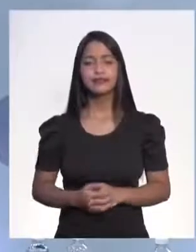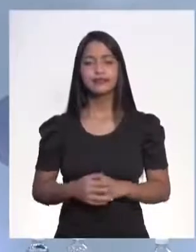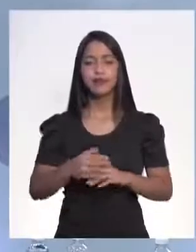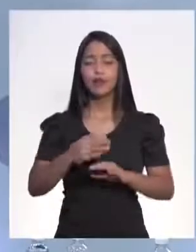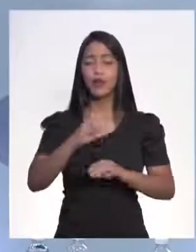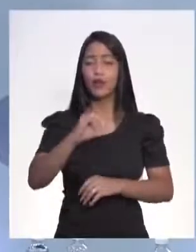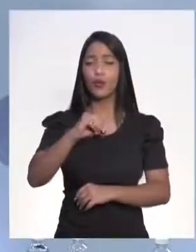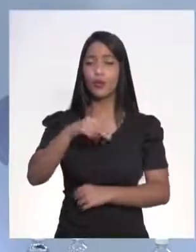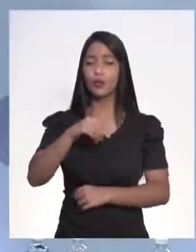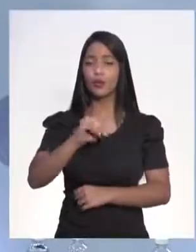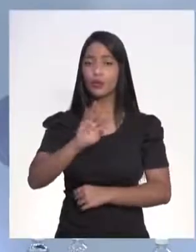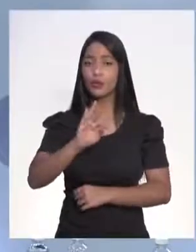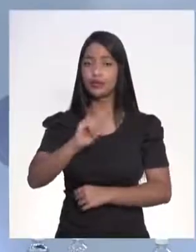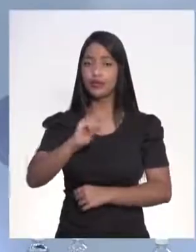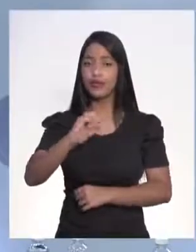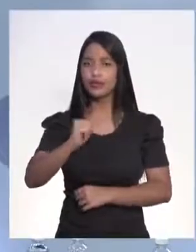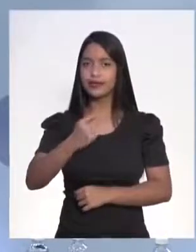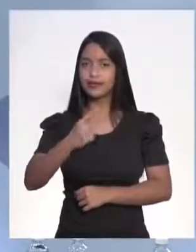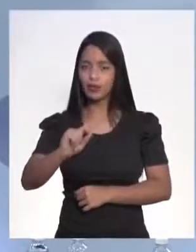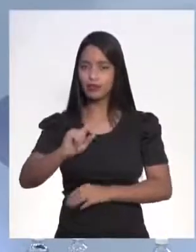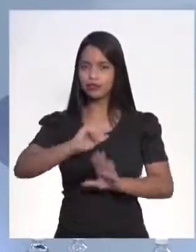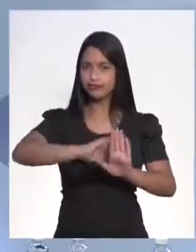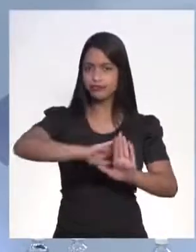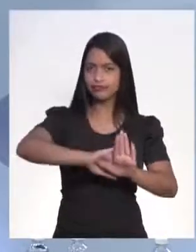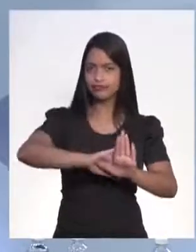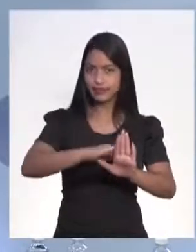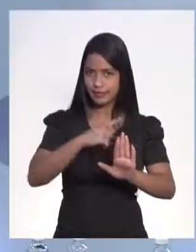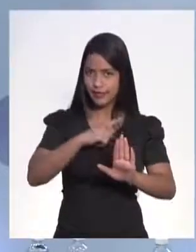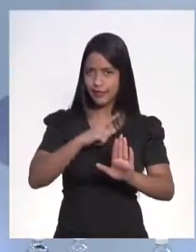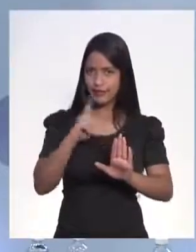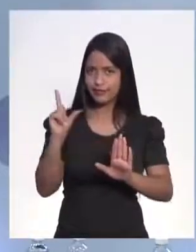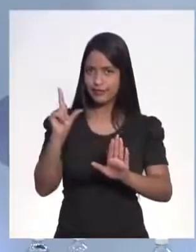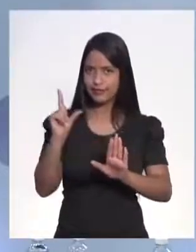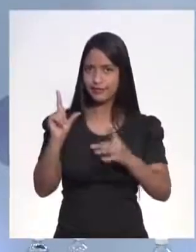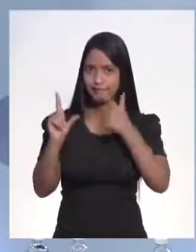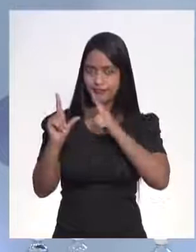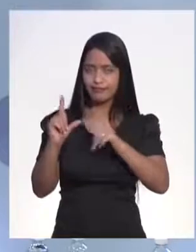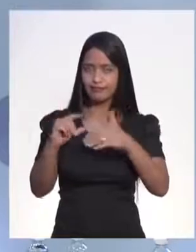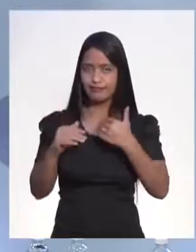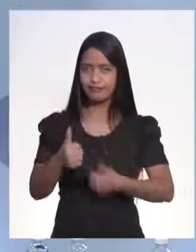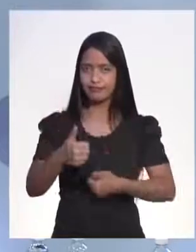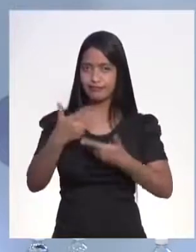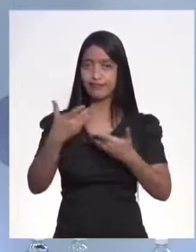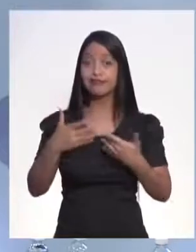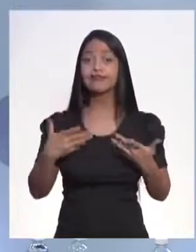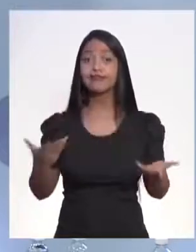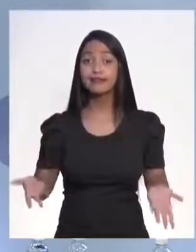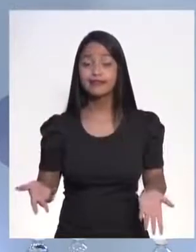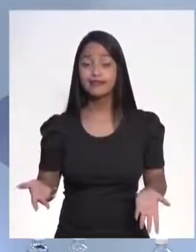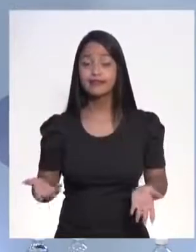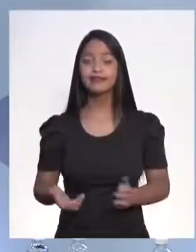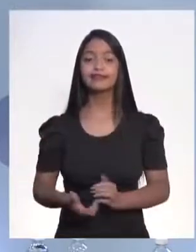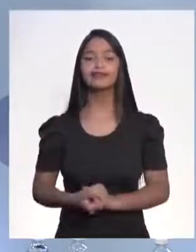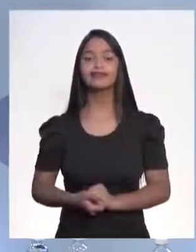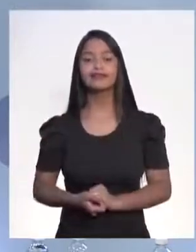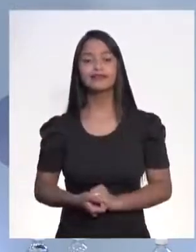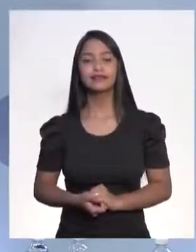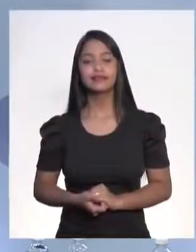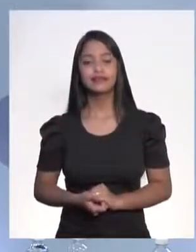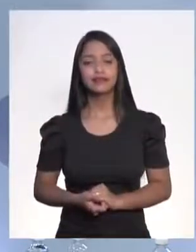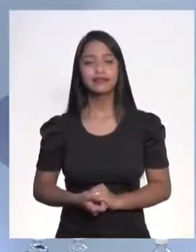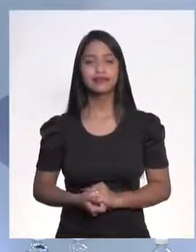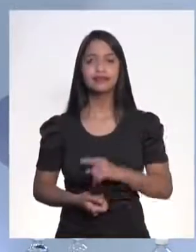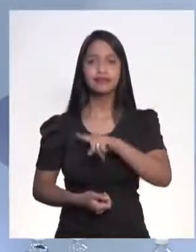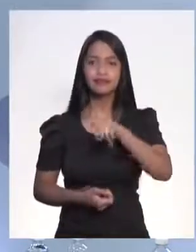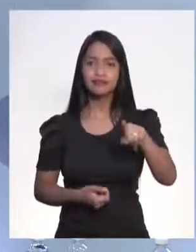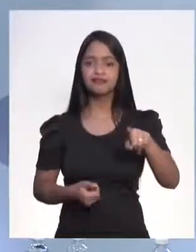conotação e aqui nesse texto Vocês conseguem olhar para gente hein Olha só estou